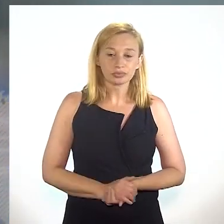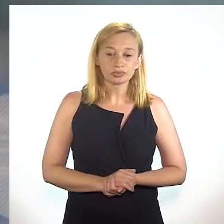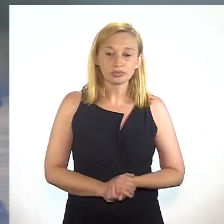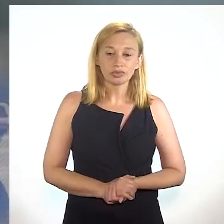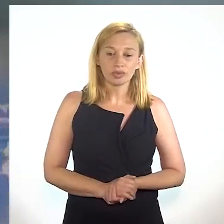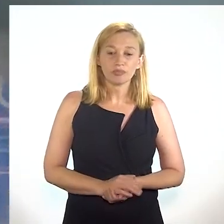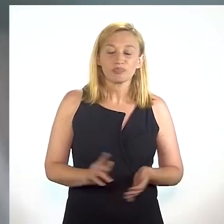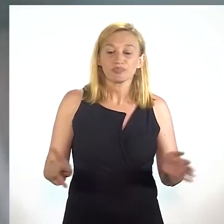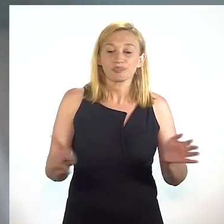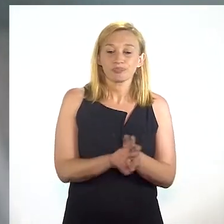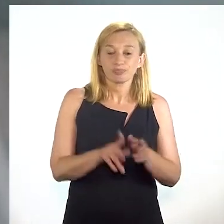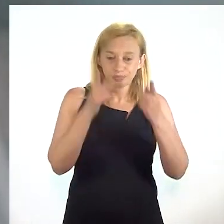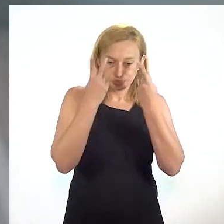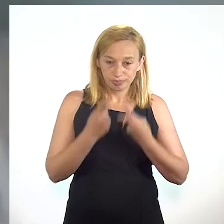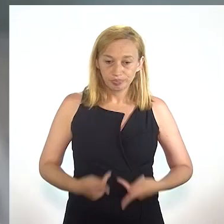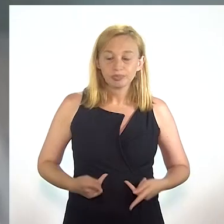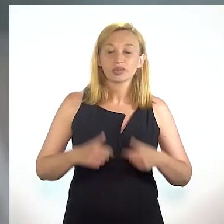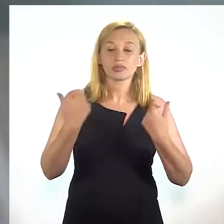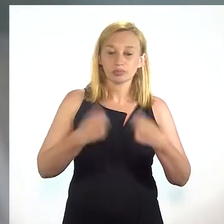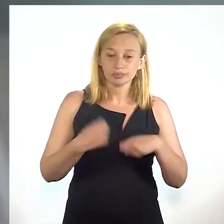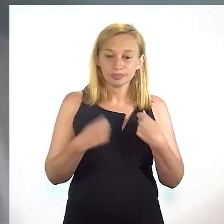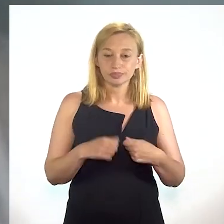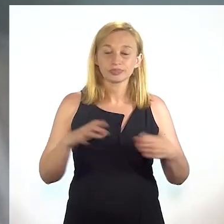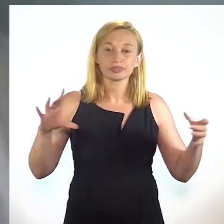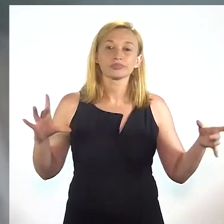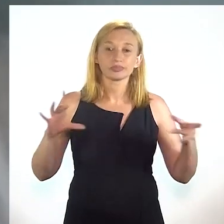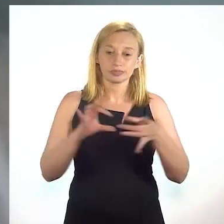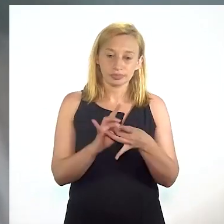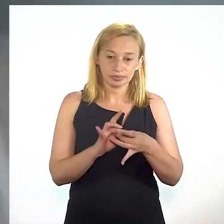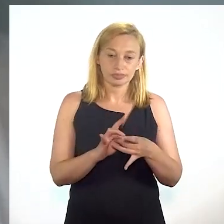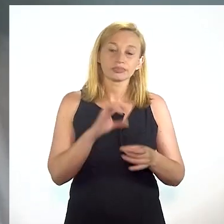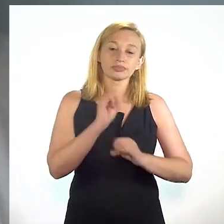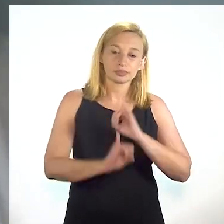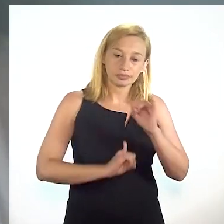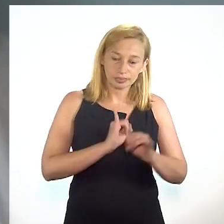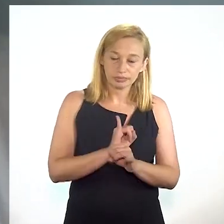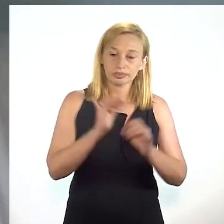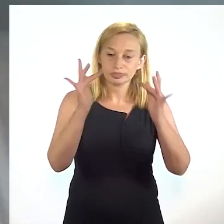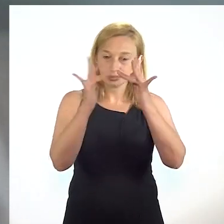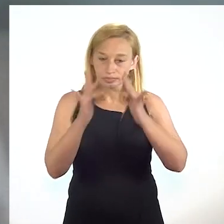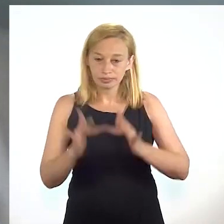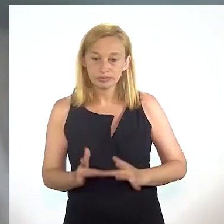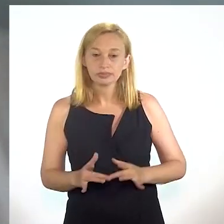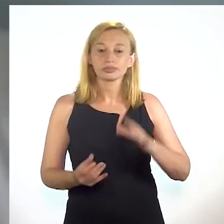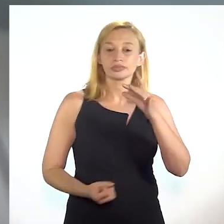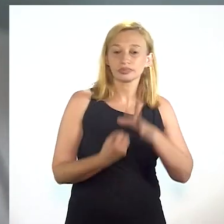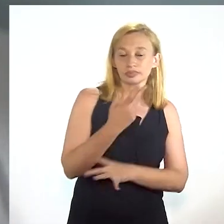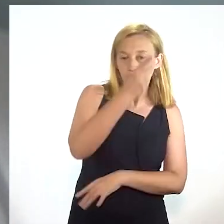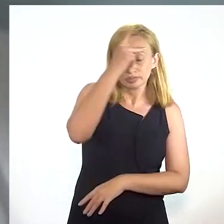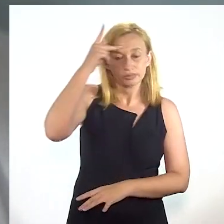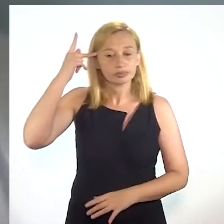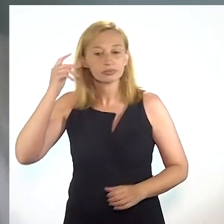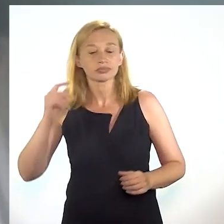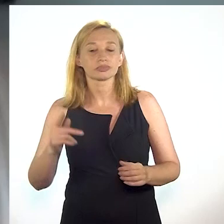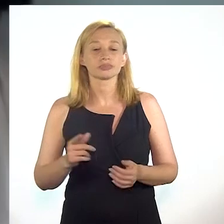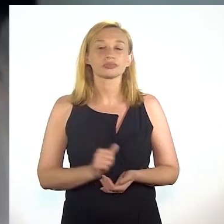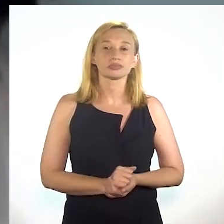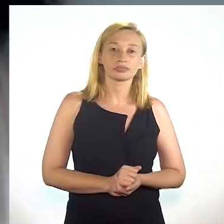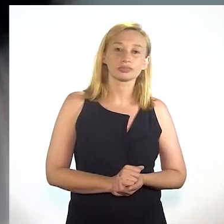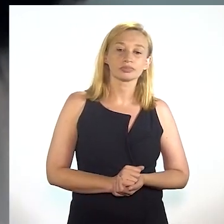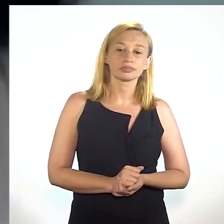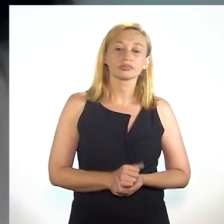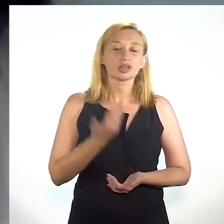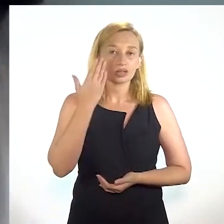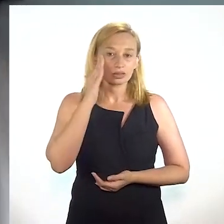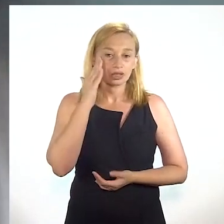gente entende como parte da nossa humanidade, né? A gente precisa estar com as pessoas,